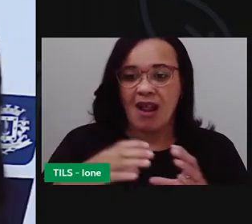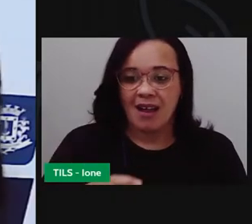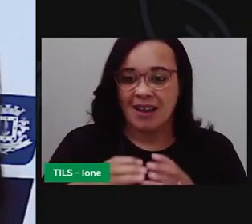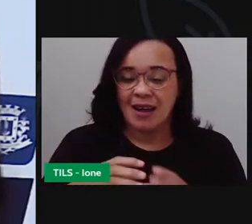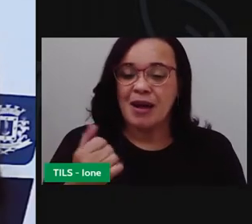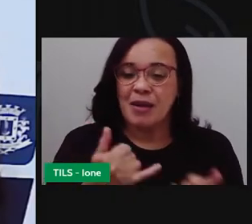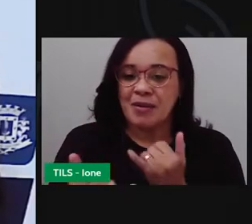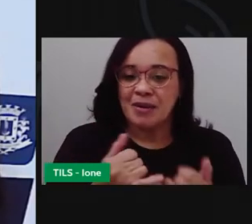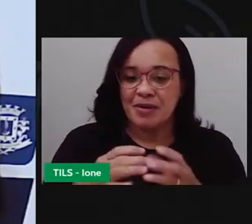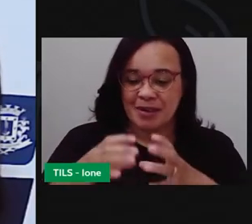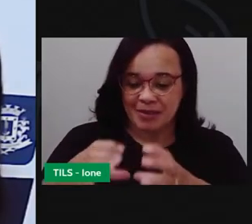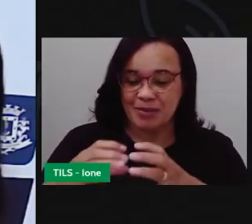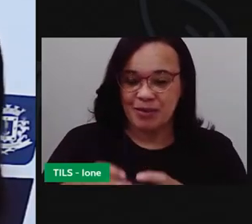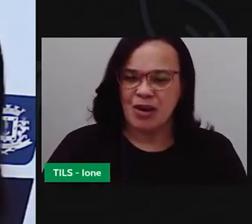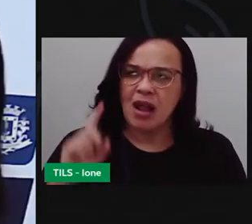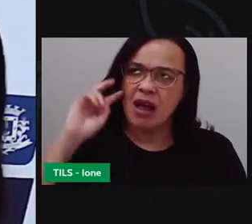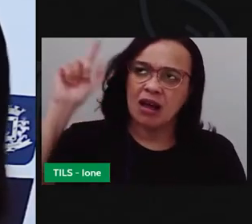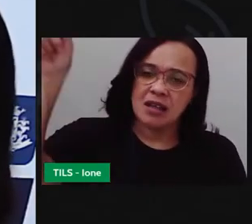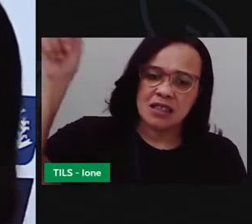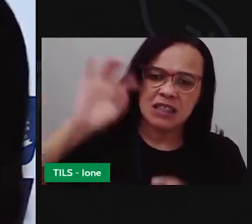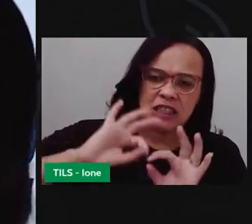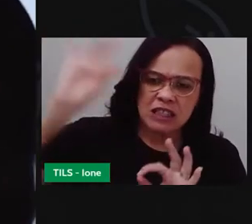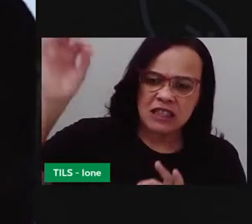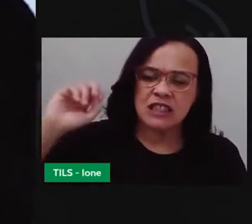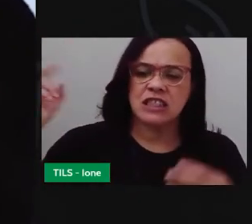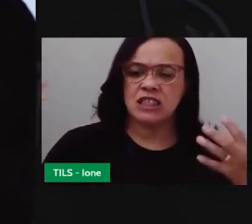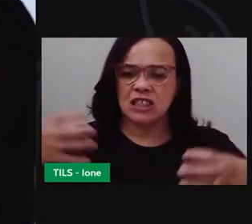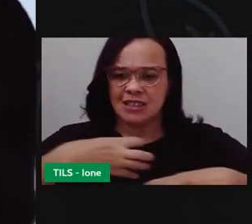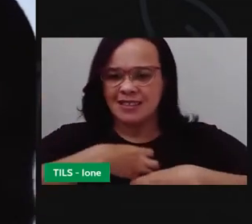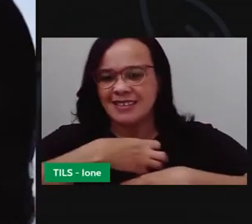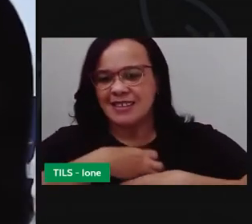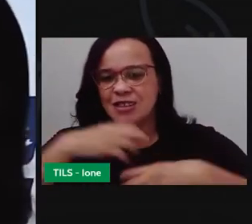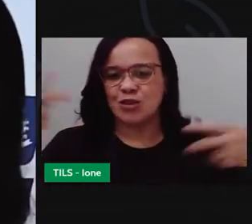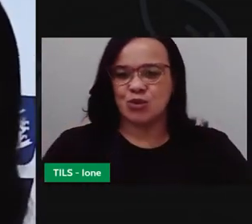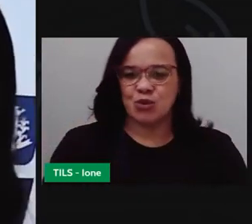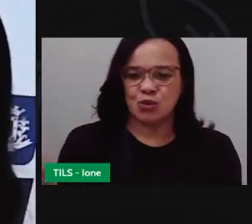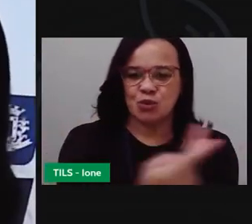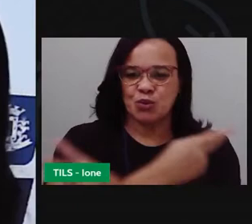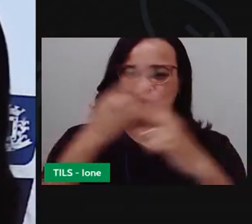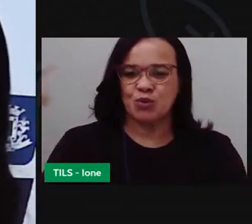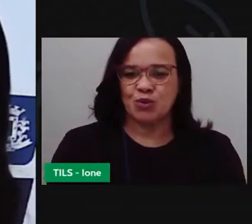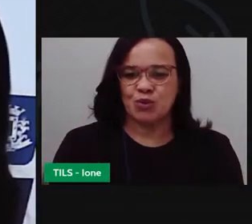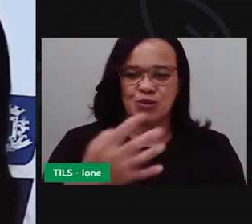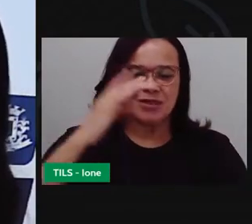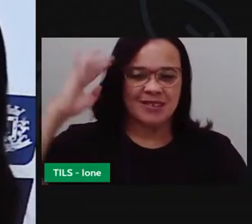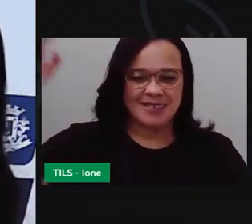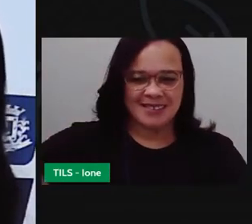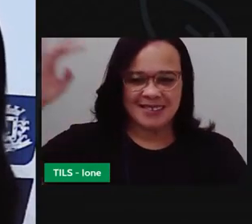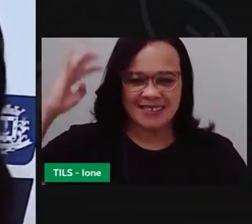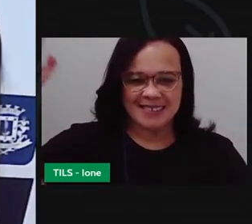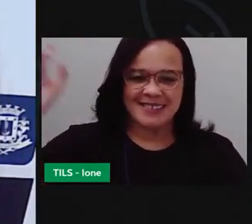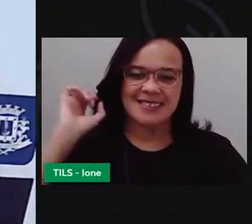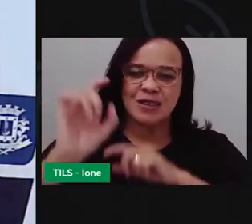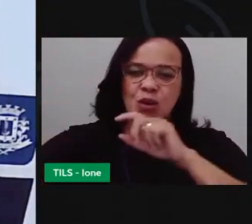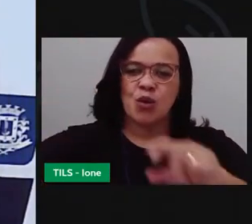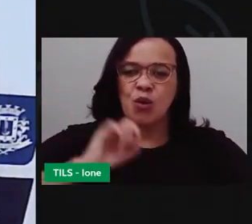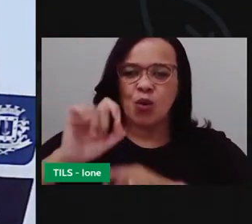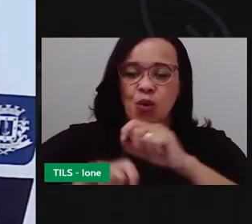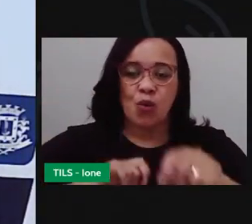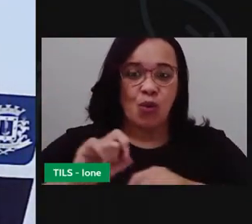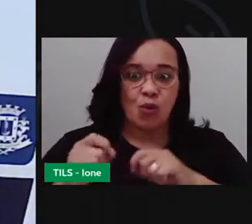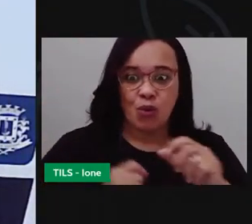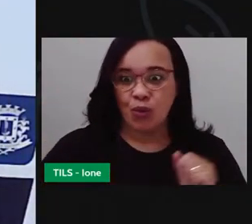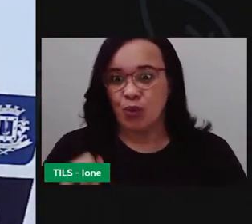Lá em cima, sentiu o vento batendo forte no rosto. Seu sonho no pensamento lhe causava